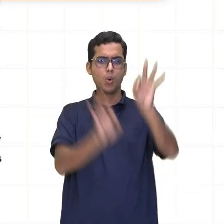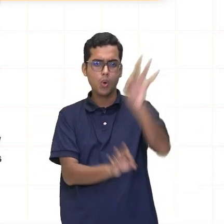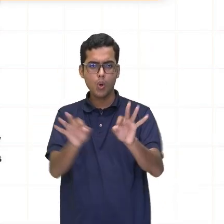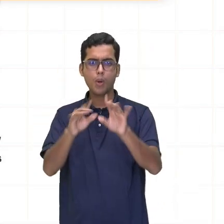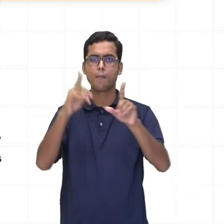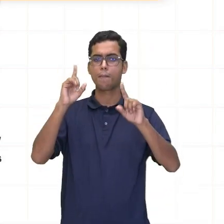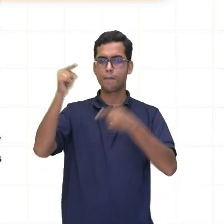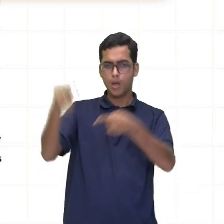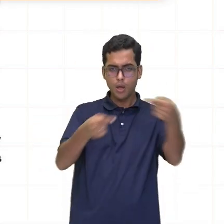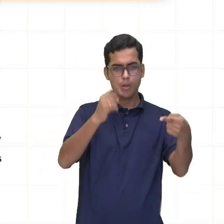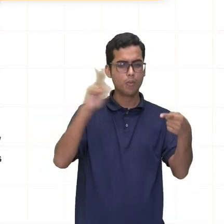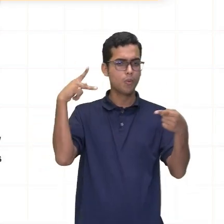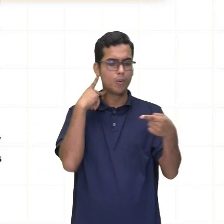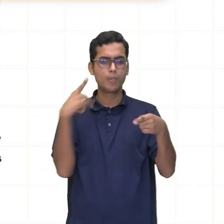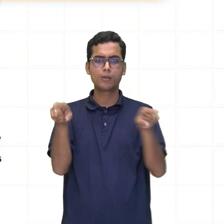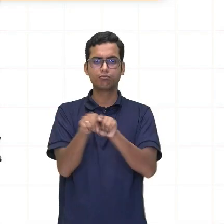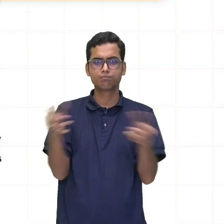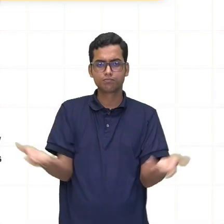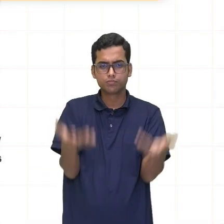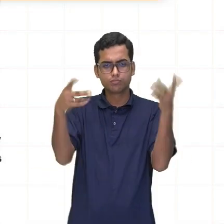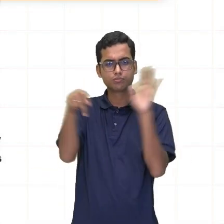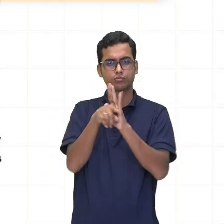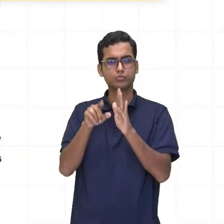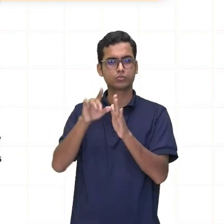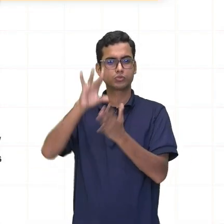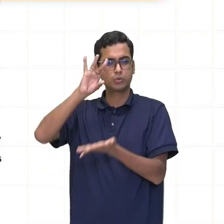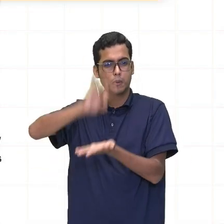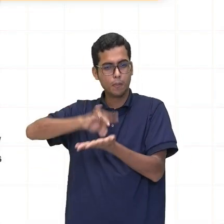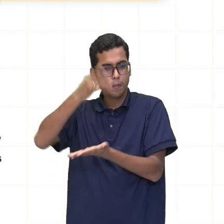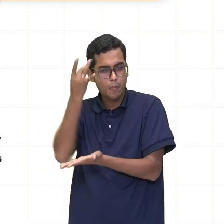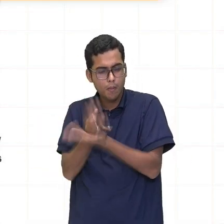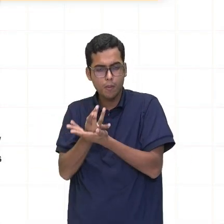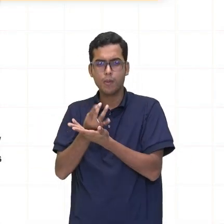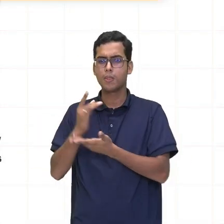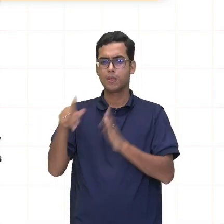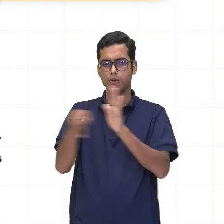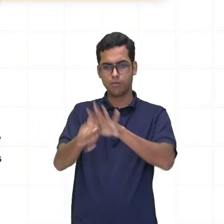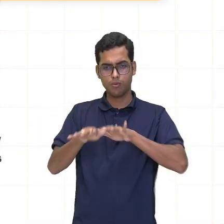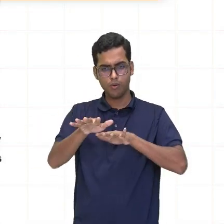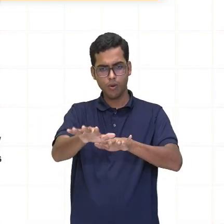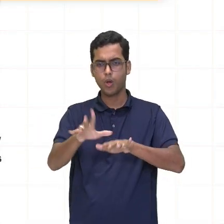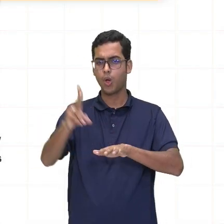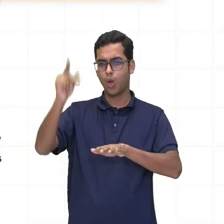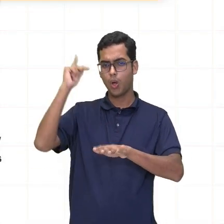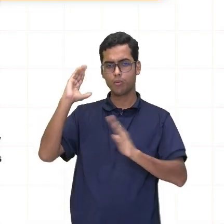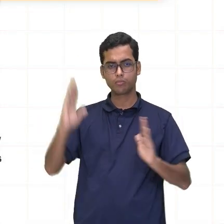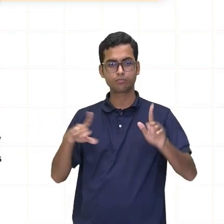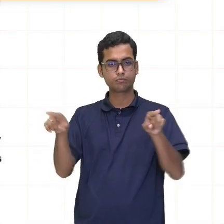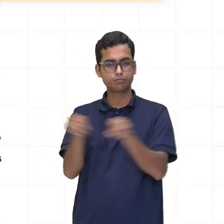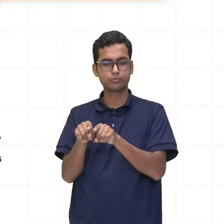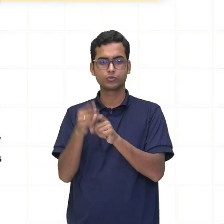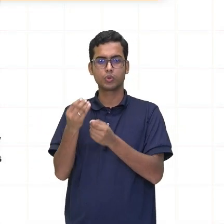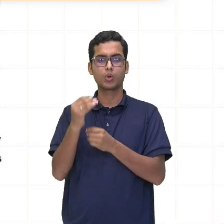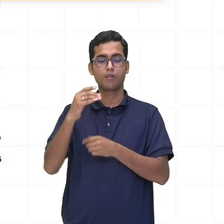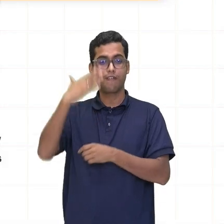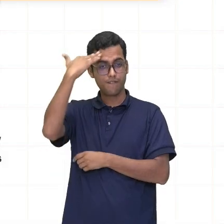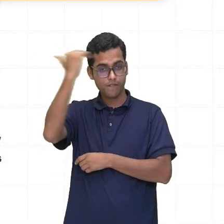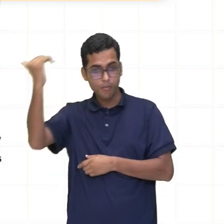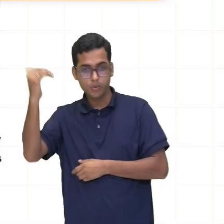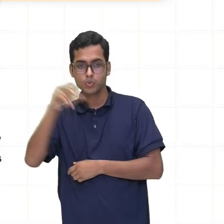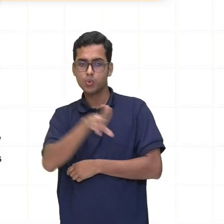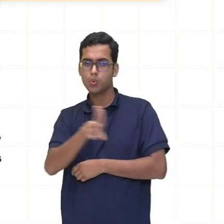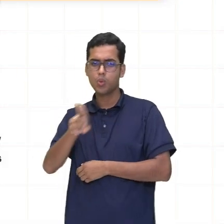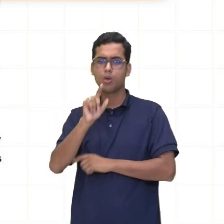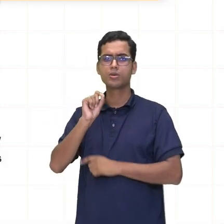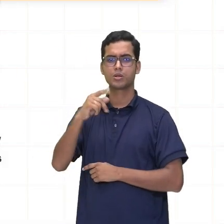perseguidor das manifestações heréticas de sua época. Procurador do diabo, era o nome que